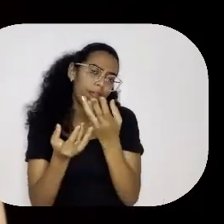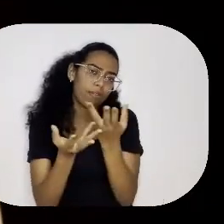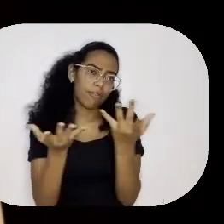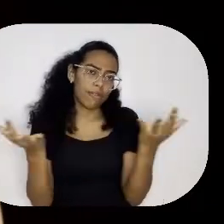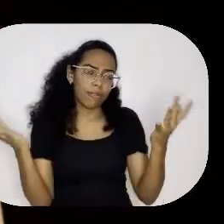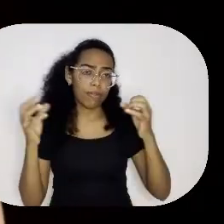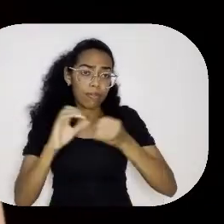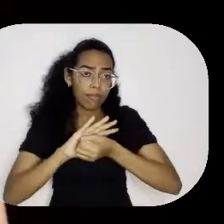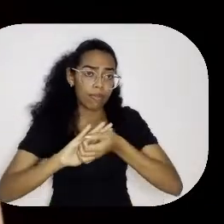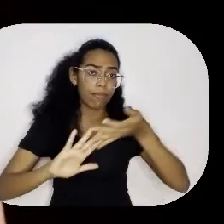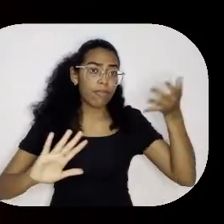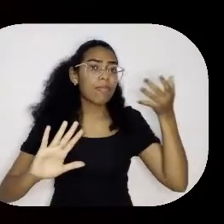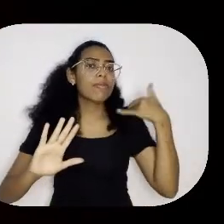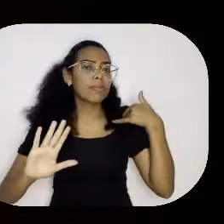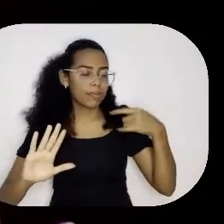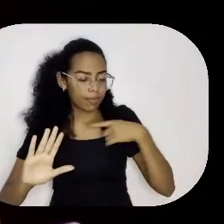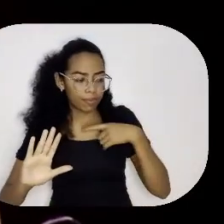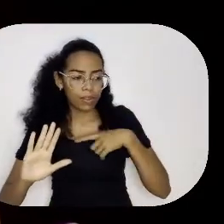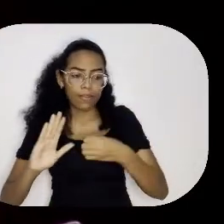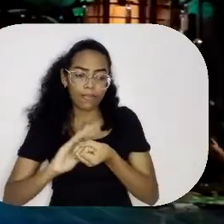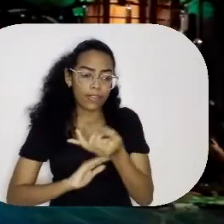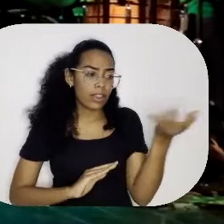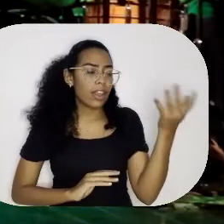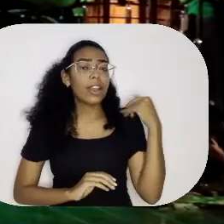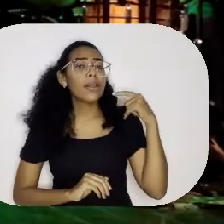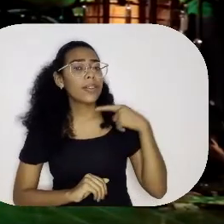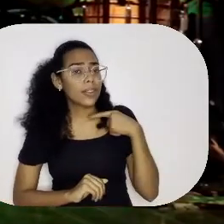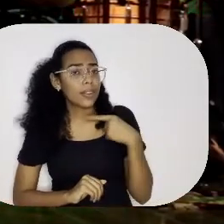Itamaracá, manguita, tem coité.